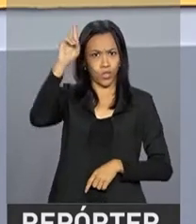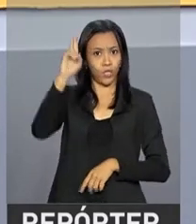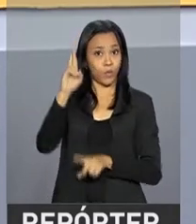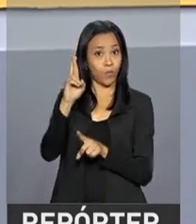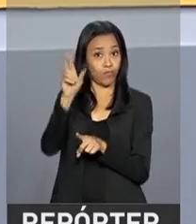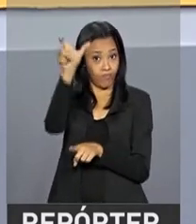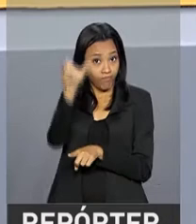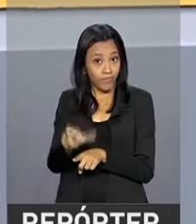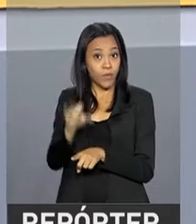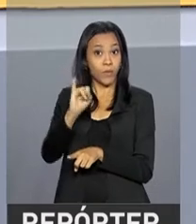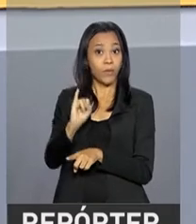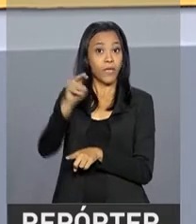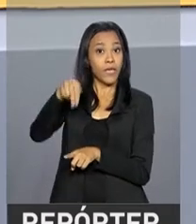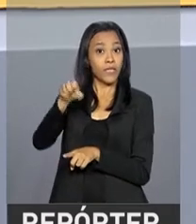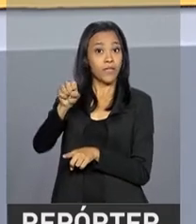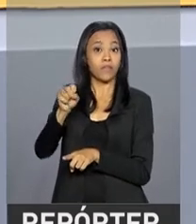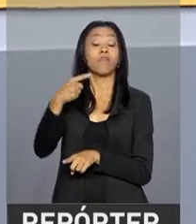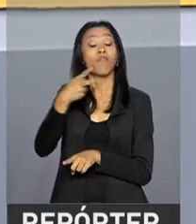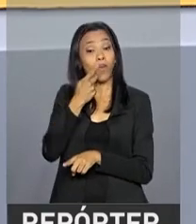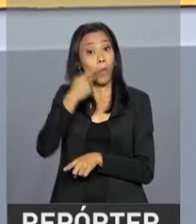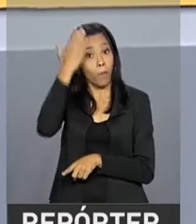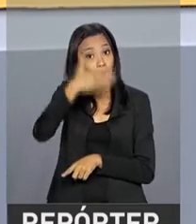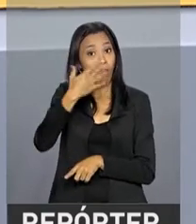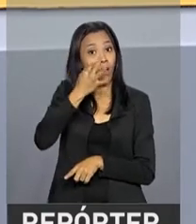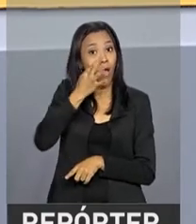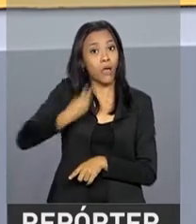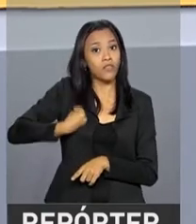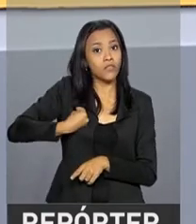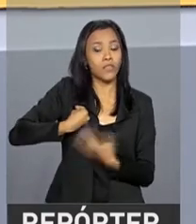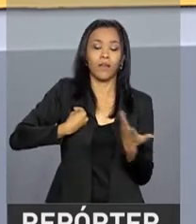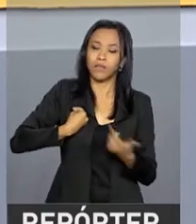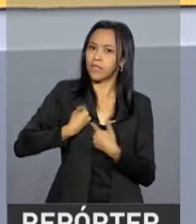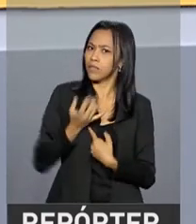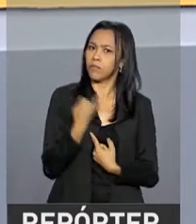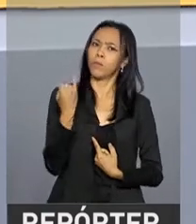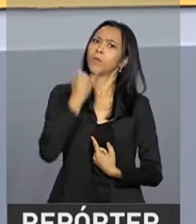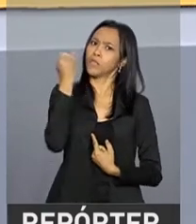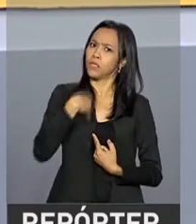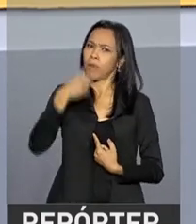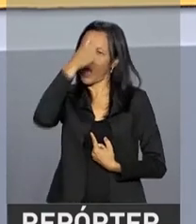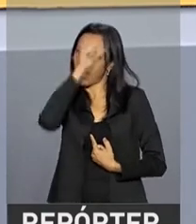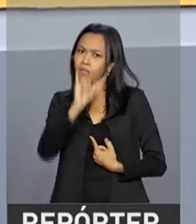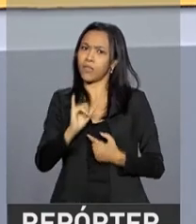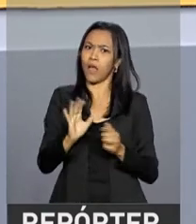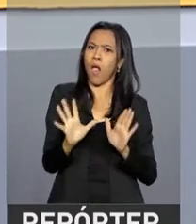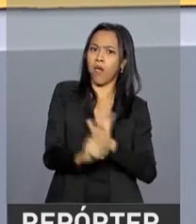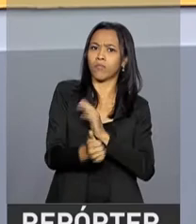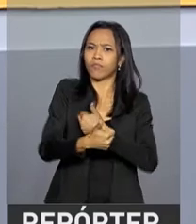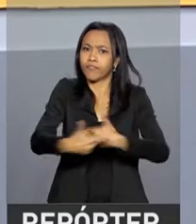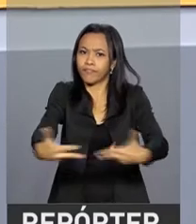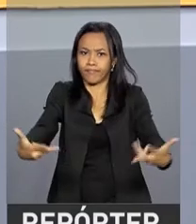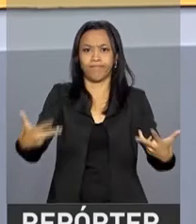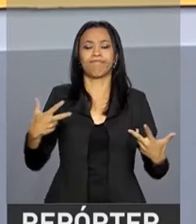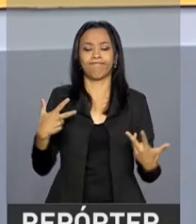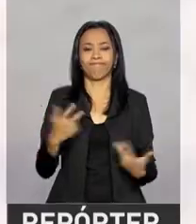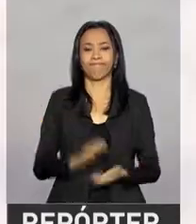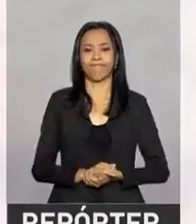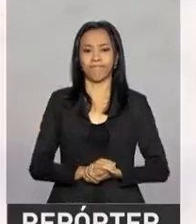falou sobre a prova de vida que é uma ação importante no combate às fraudes na previdência social